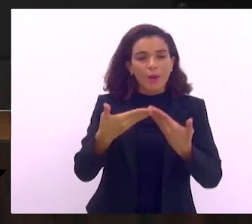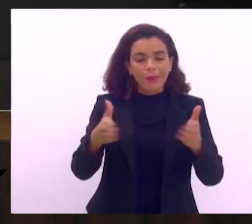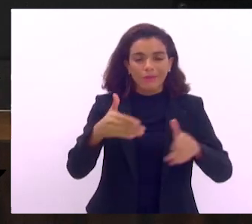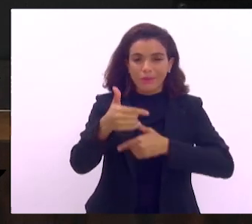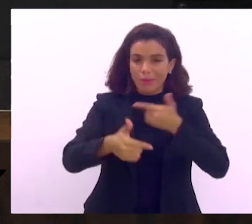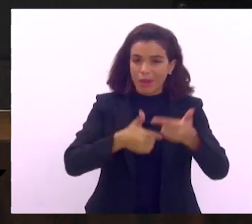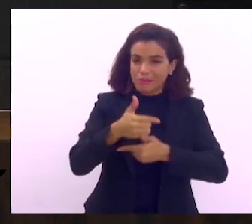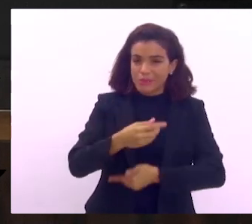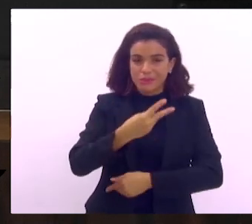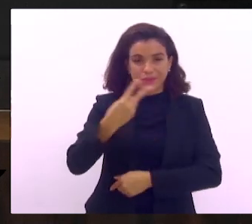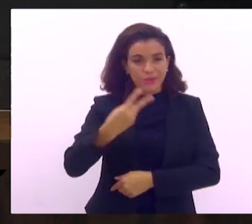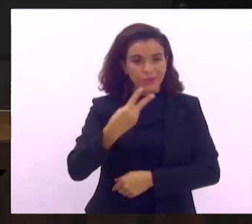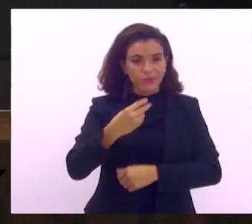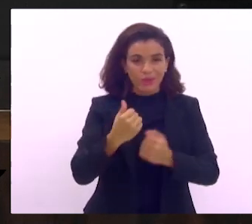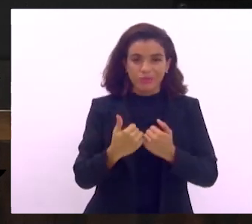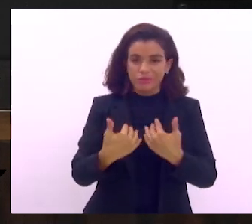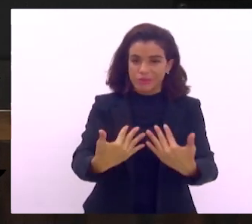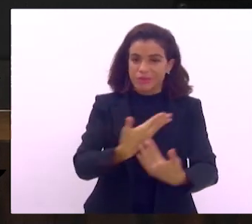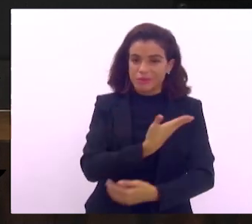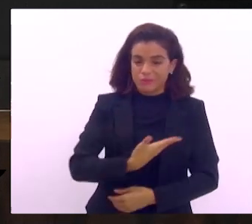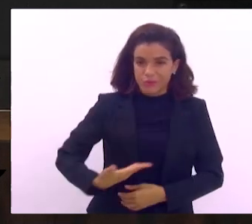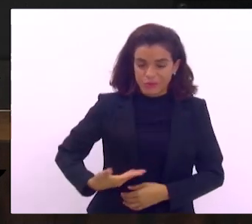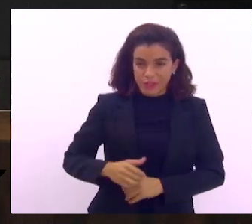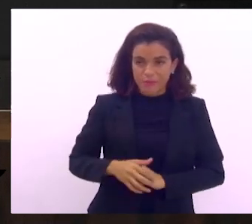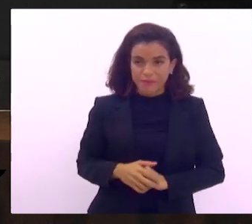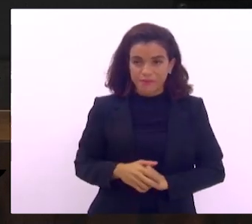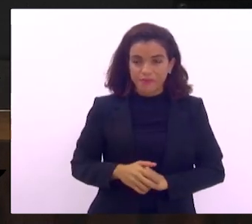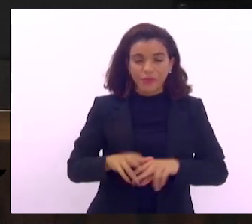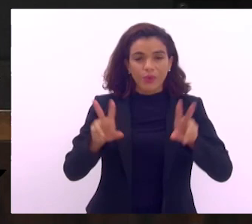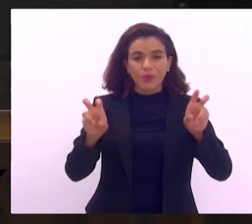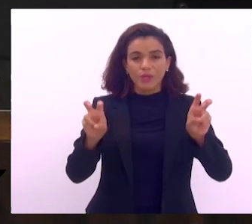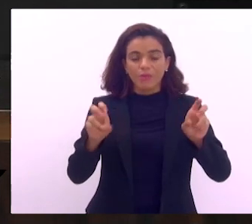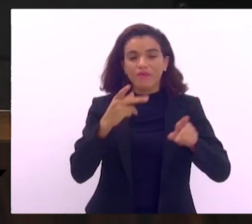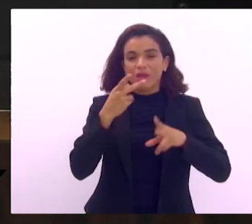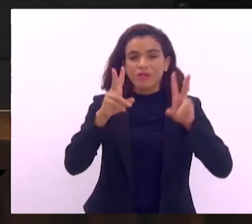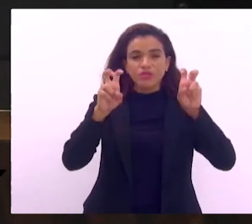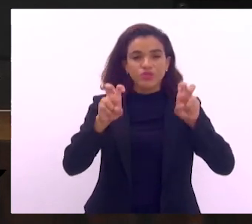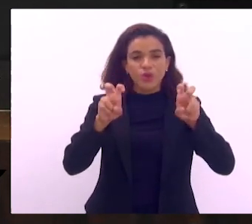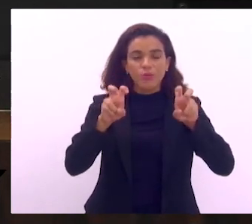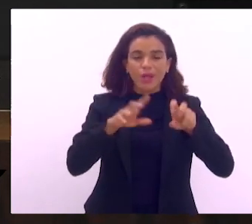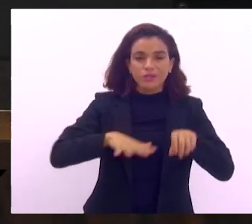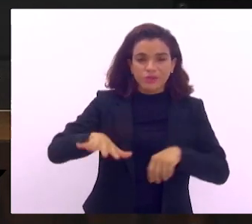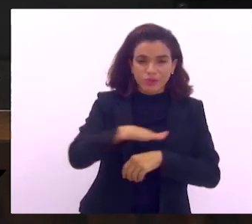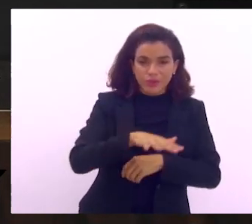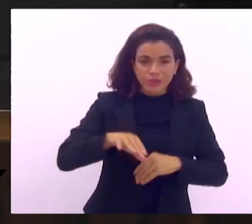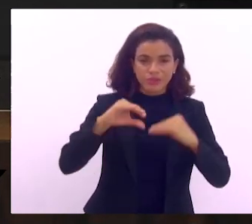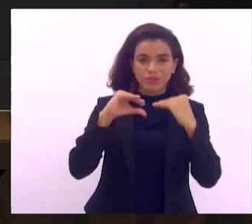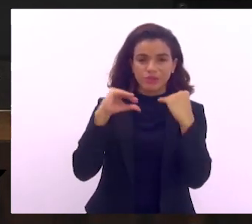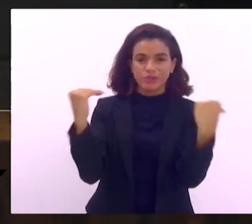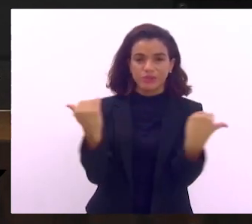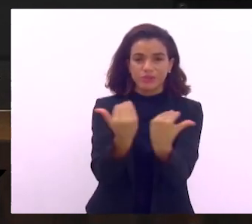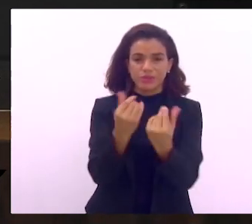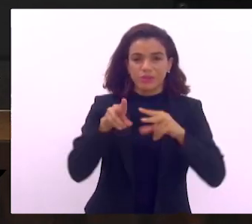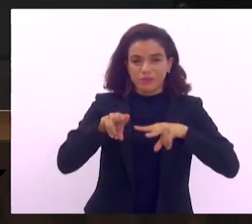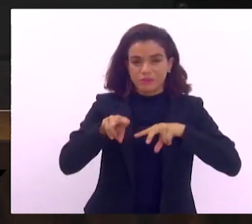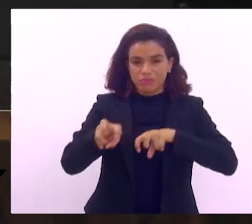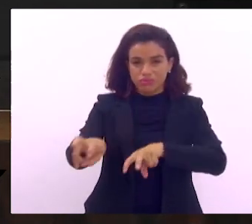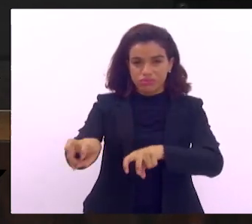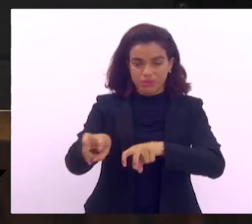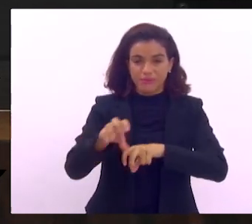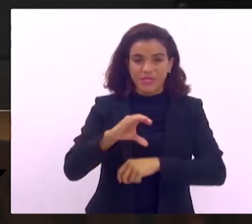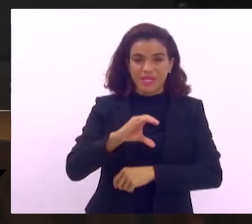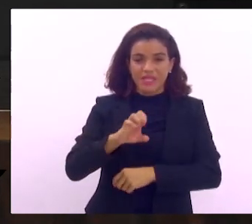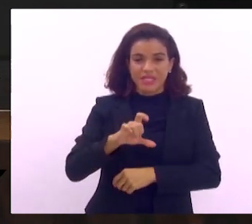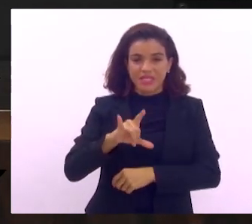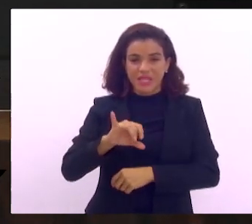audiência pública da Comissão de Esporte e Lazer com o tema para tratar sobre as condições do estádio Célio de Barros.